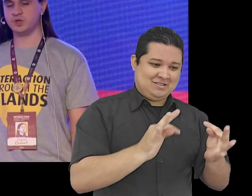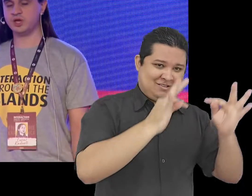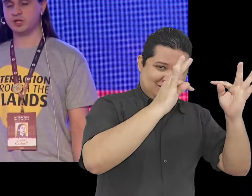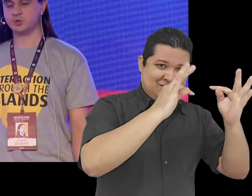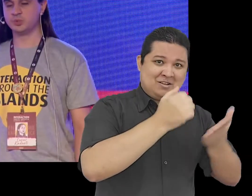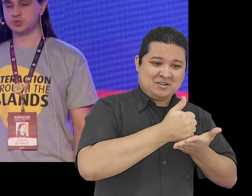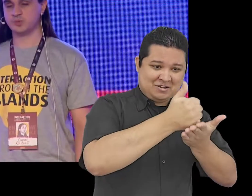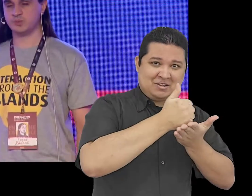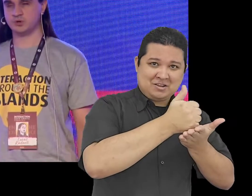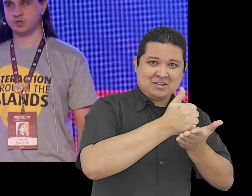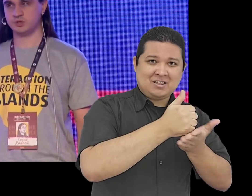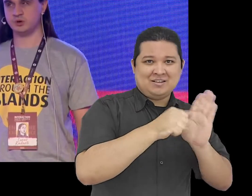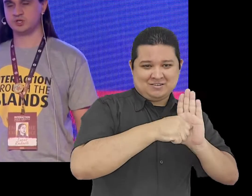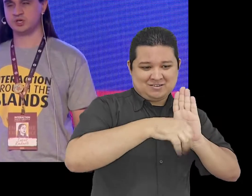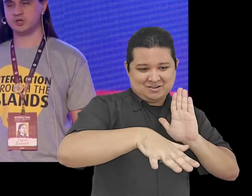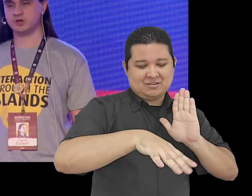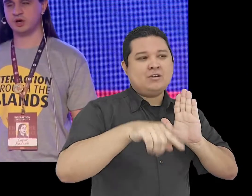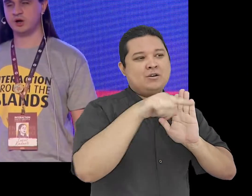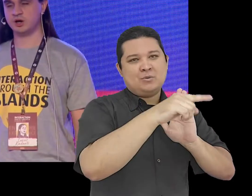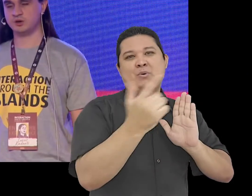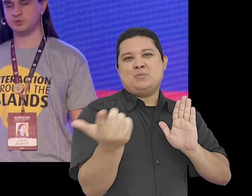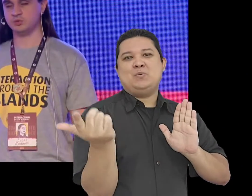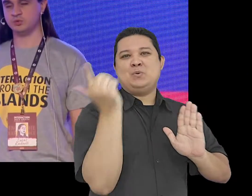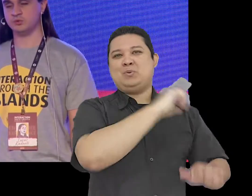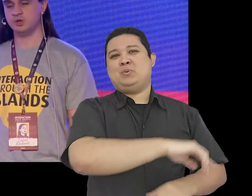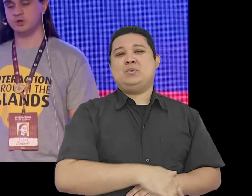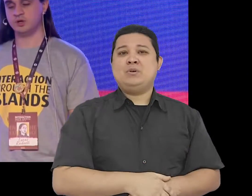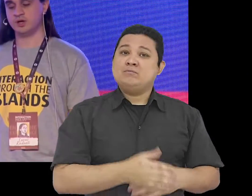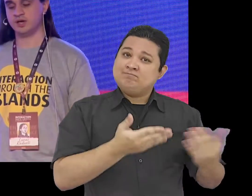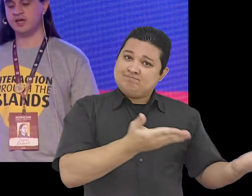que ela cumpriu o seu papel, né? Eu acho que a